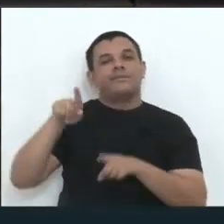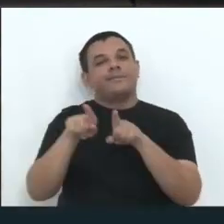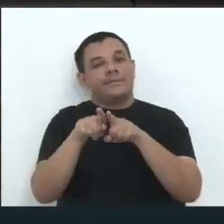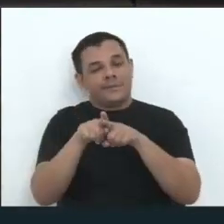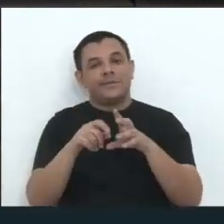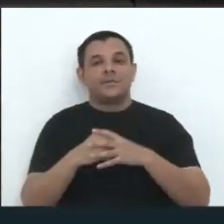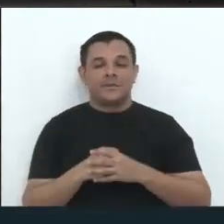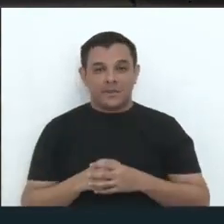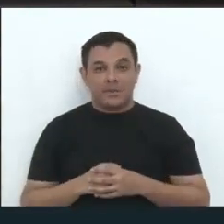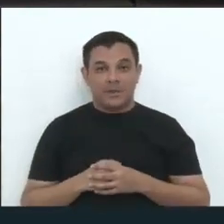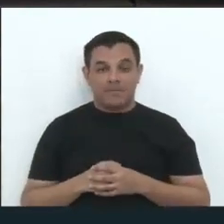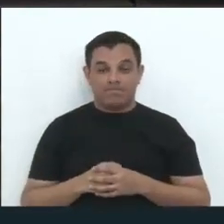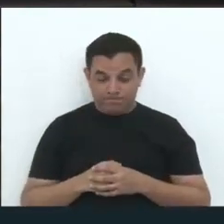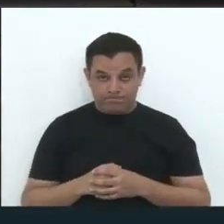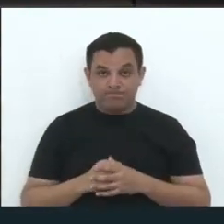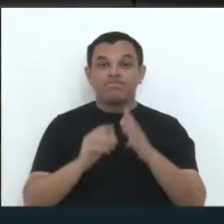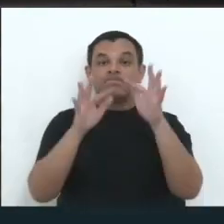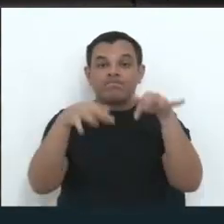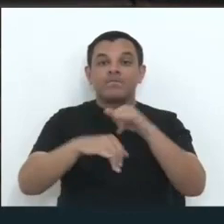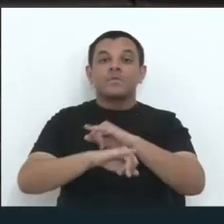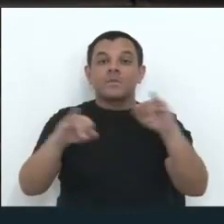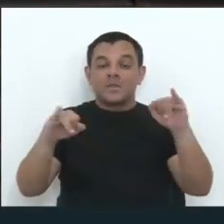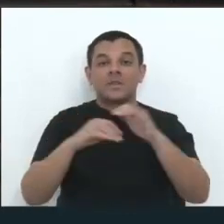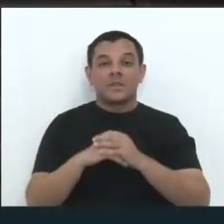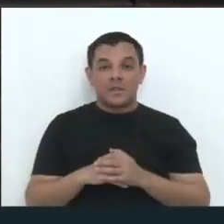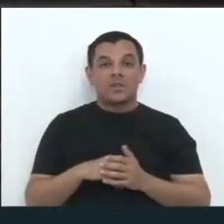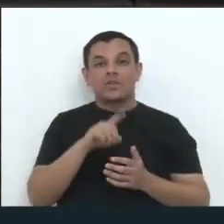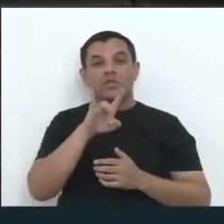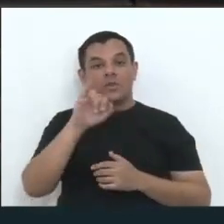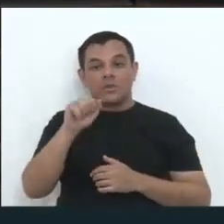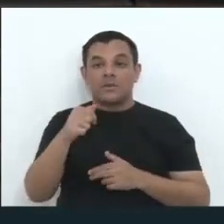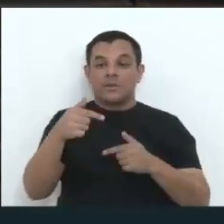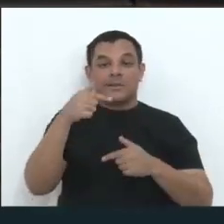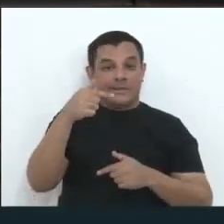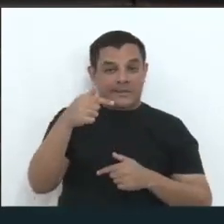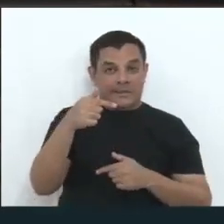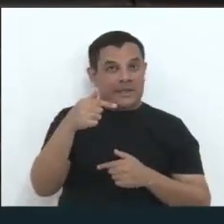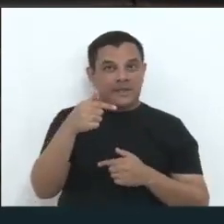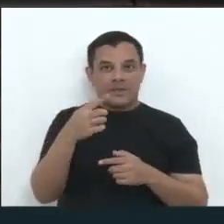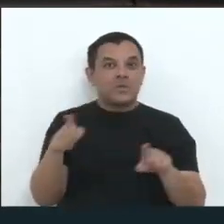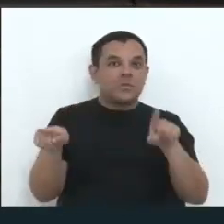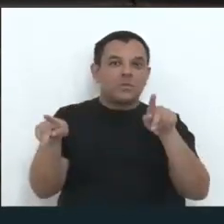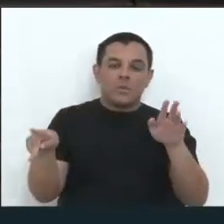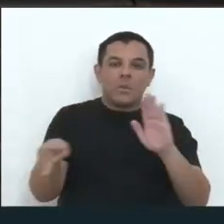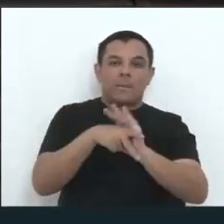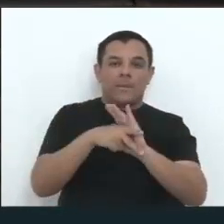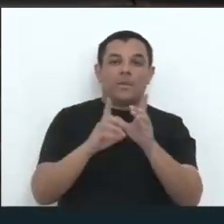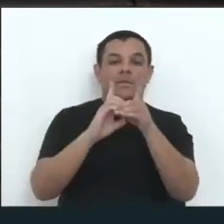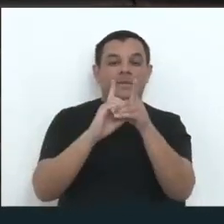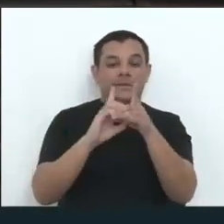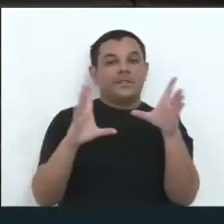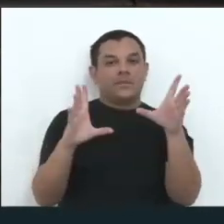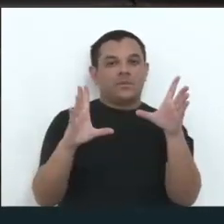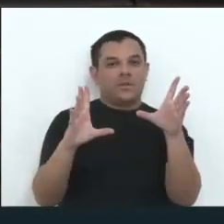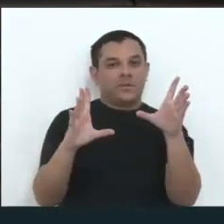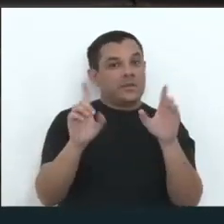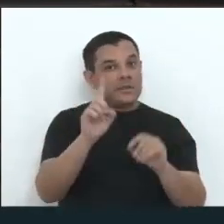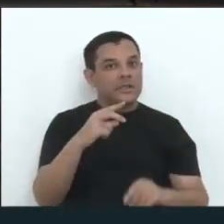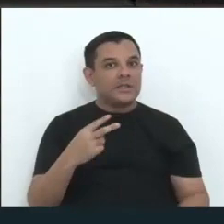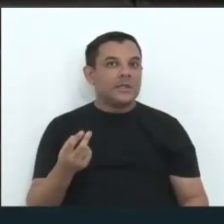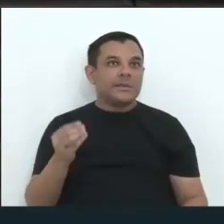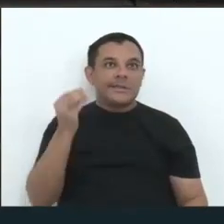Finalizo dizendo que o nosso feriado seja de democracia e não de tentativa de